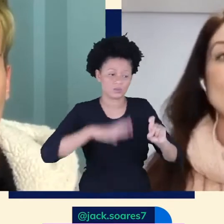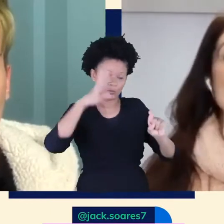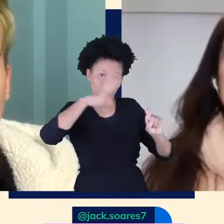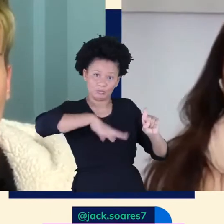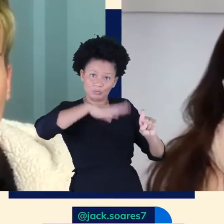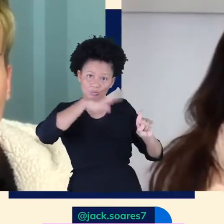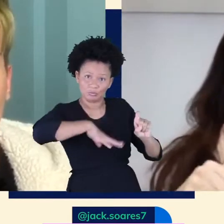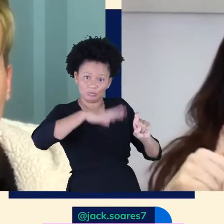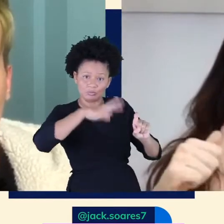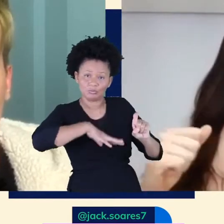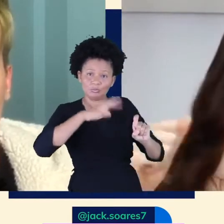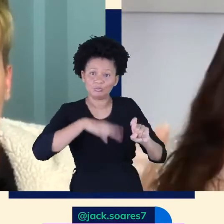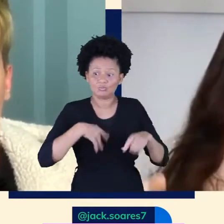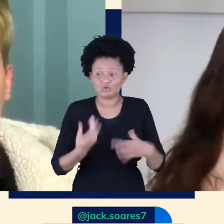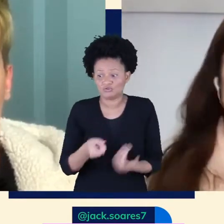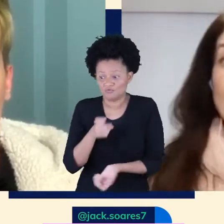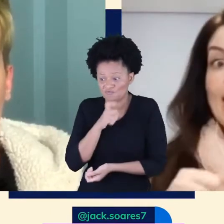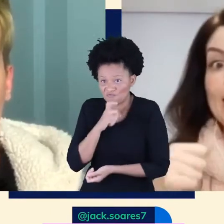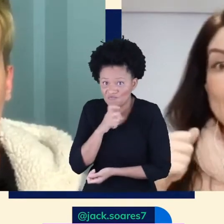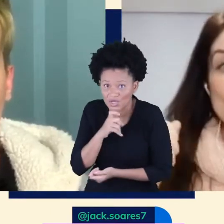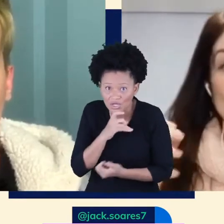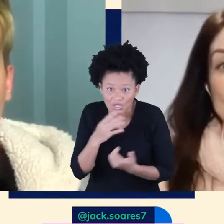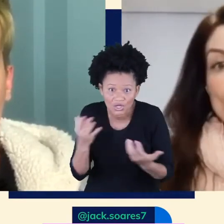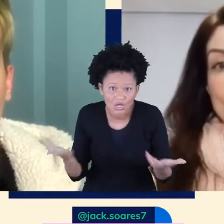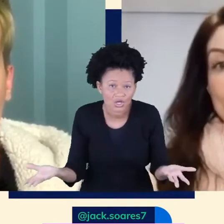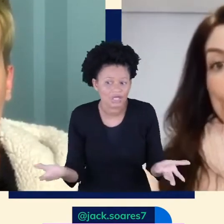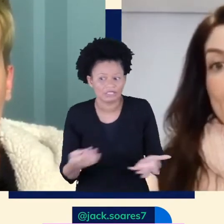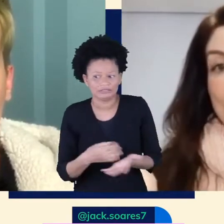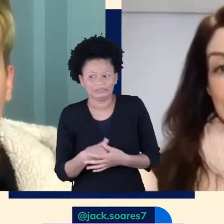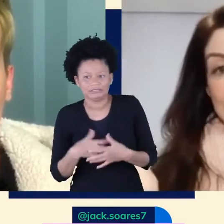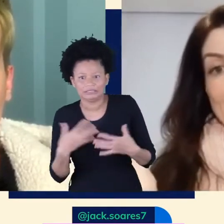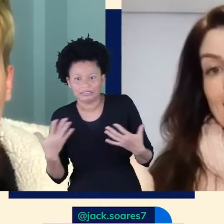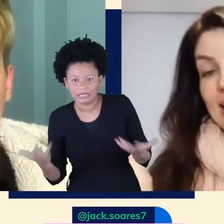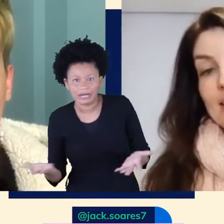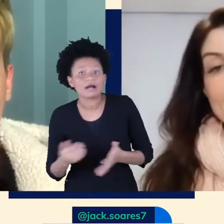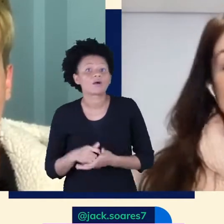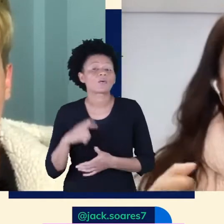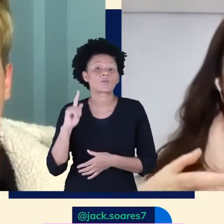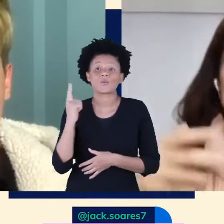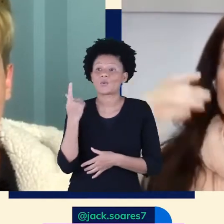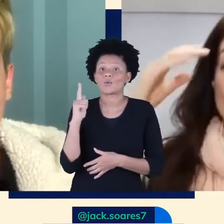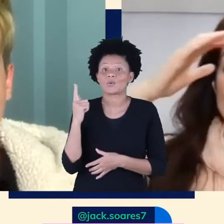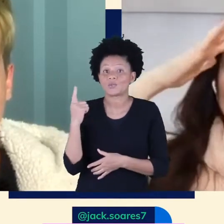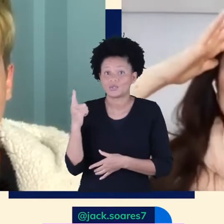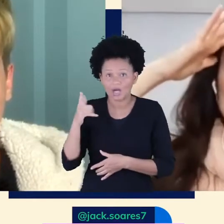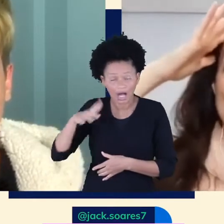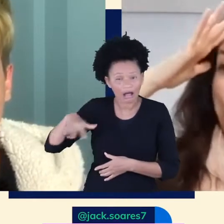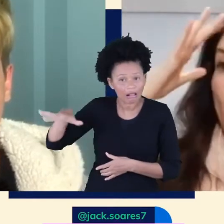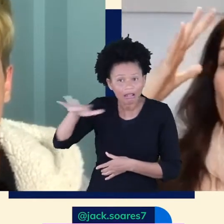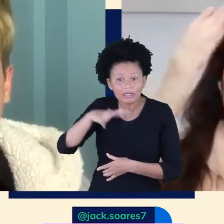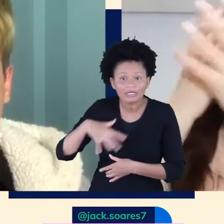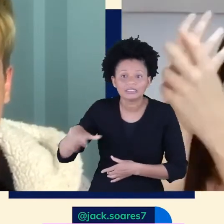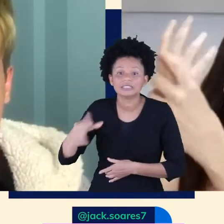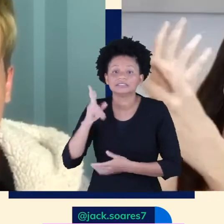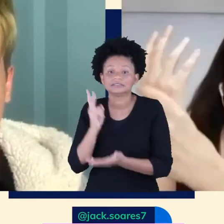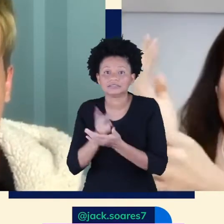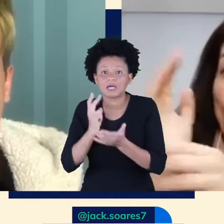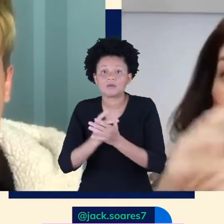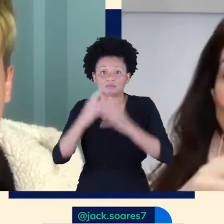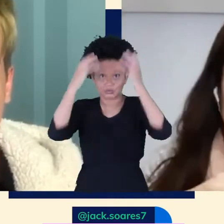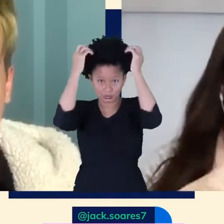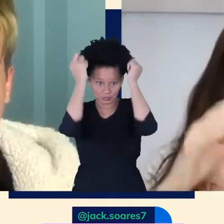a criança passa muito frio e aí deixa a criança. Eu morava em Goiás e as crianças estavam sempre de touca